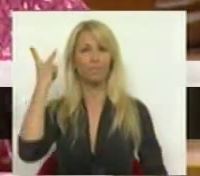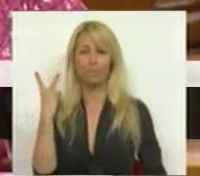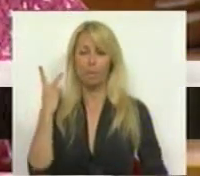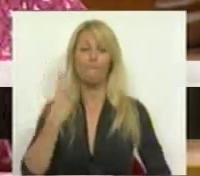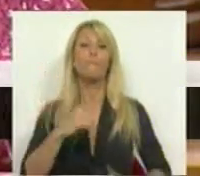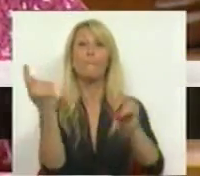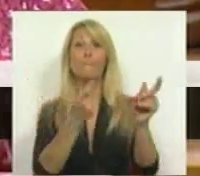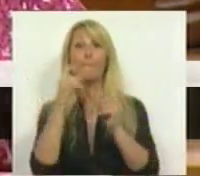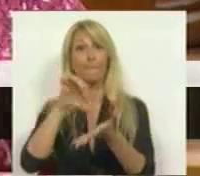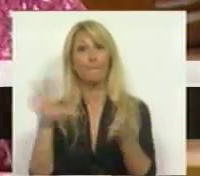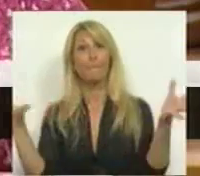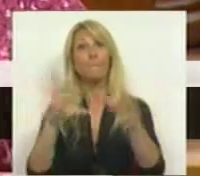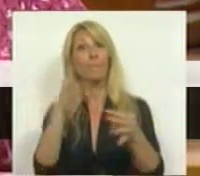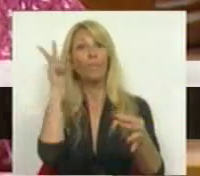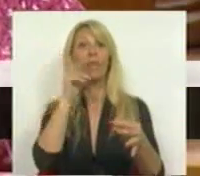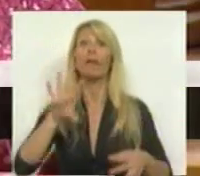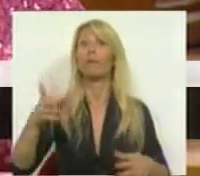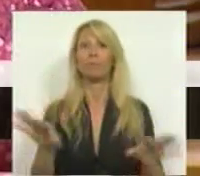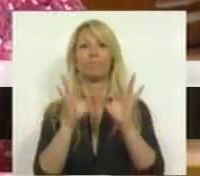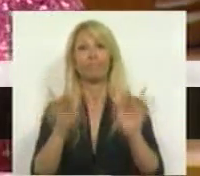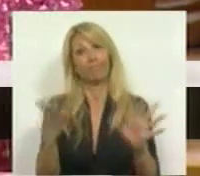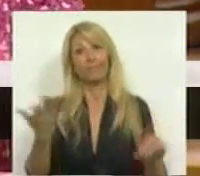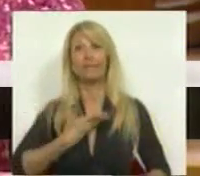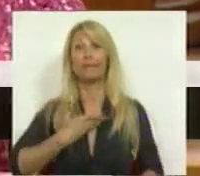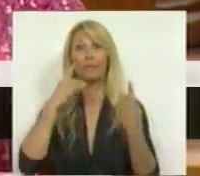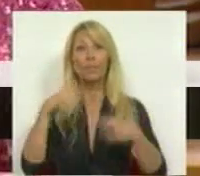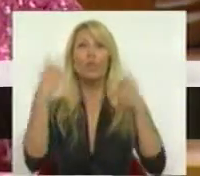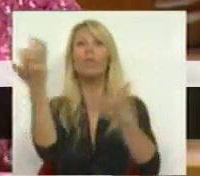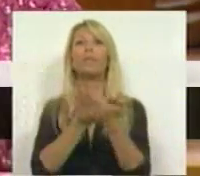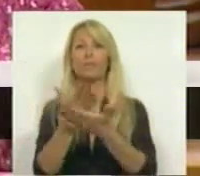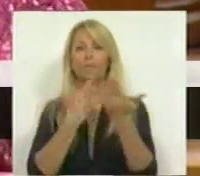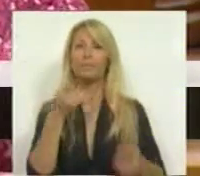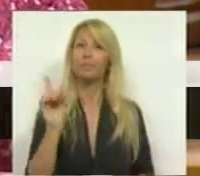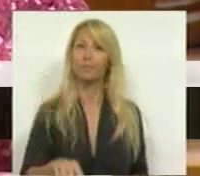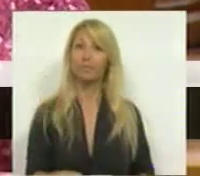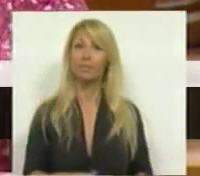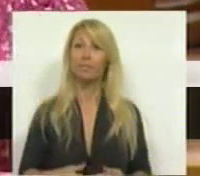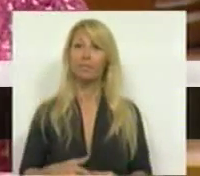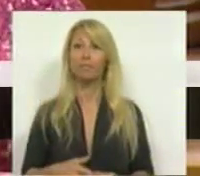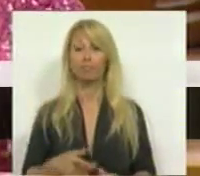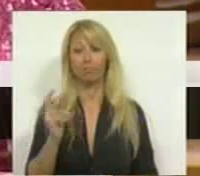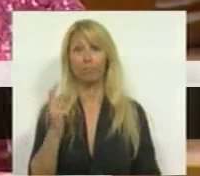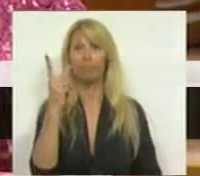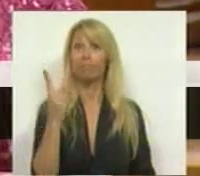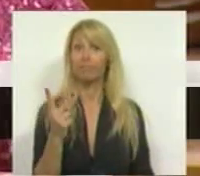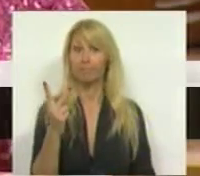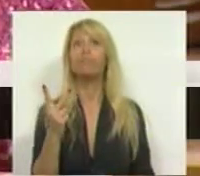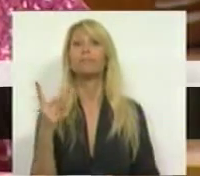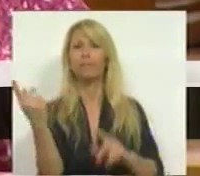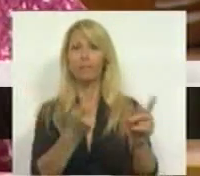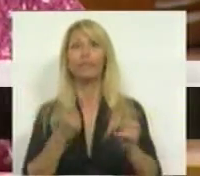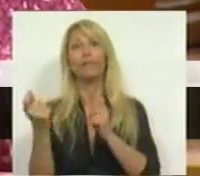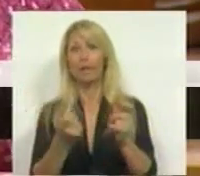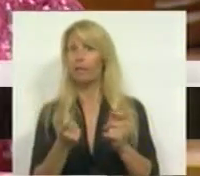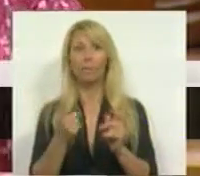debate central na vida do país é a dívida pública e a sua renegociação. Em 2 anos, este debate